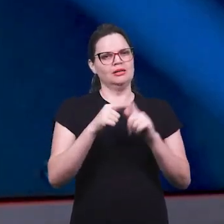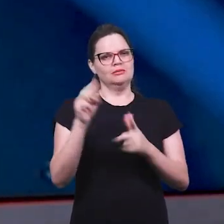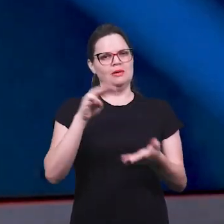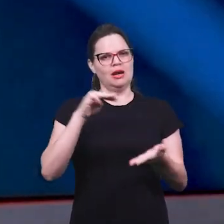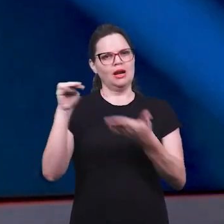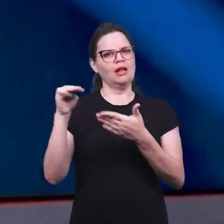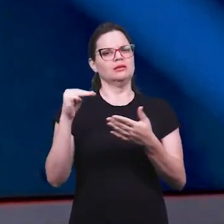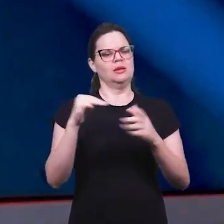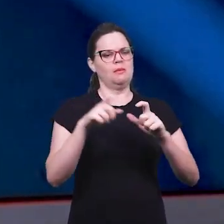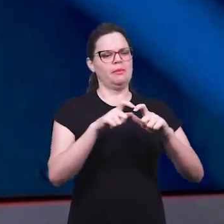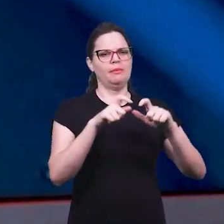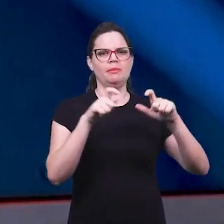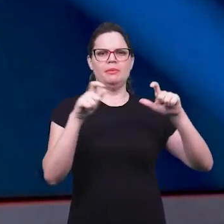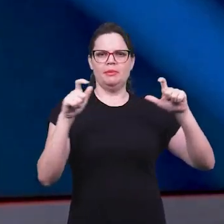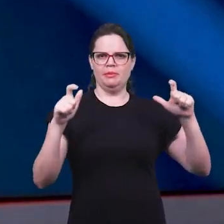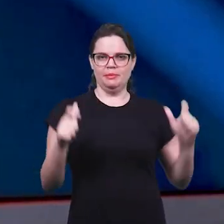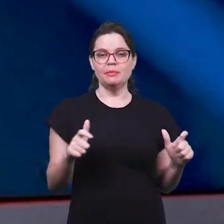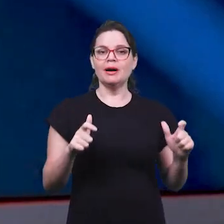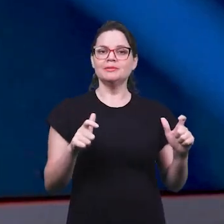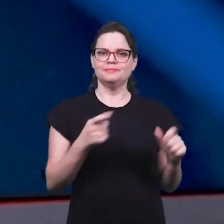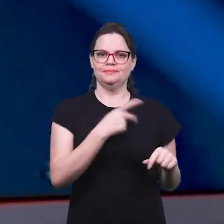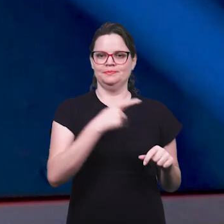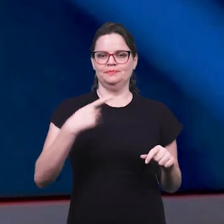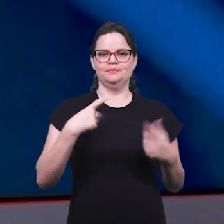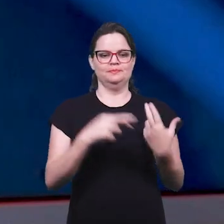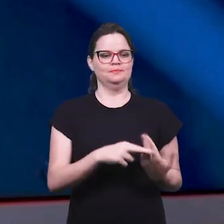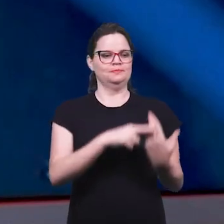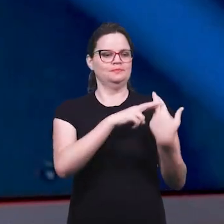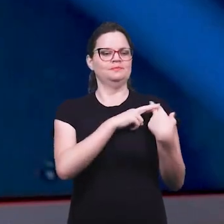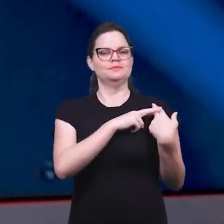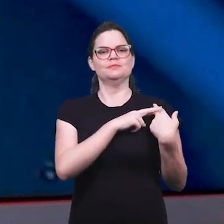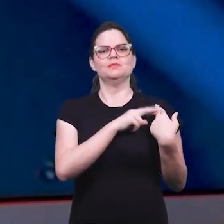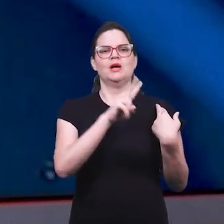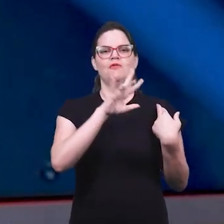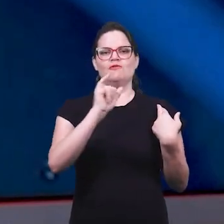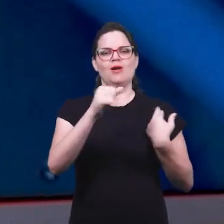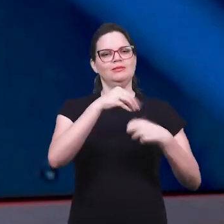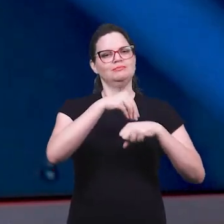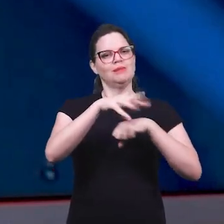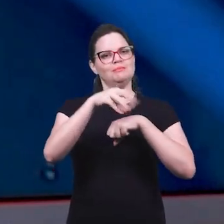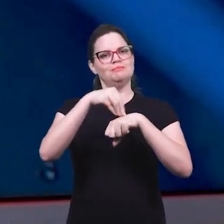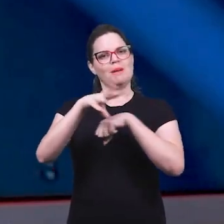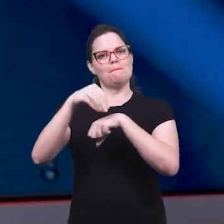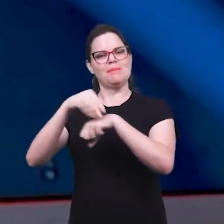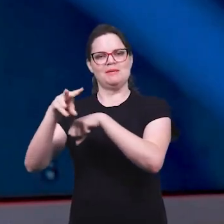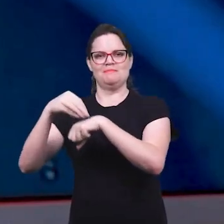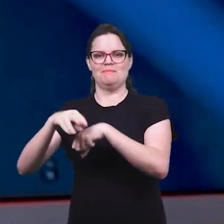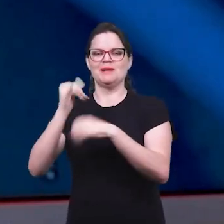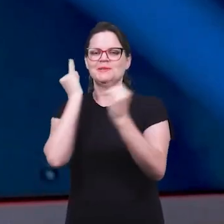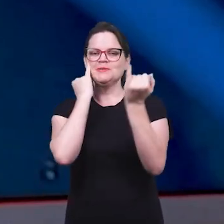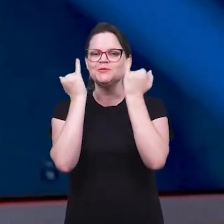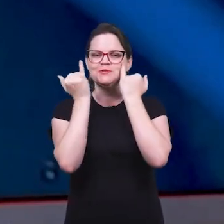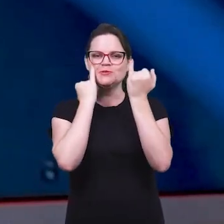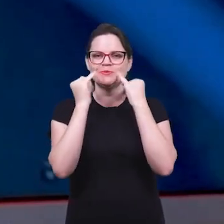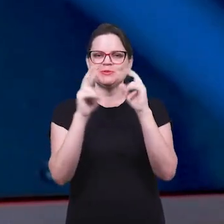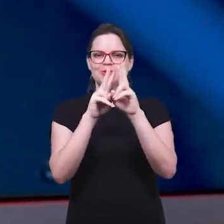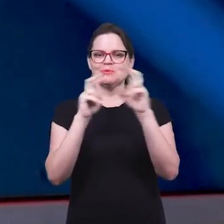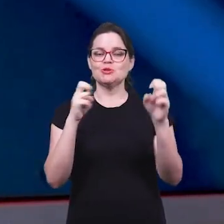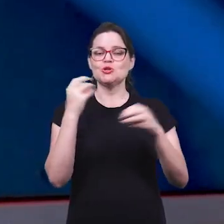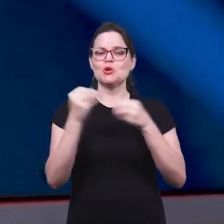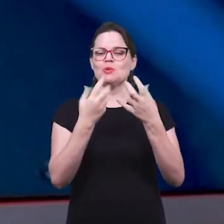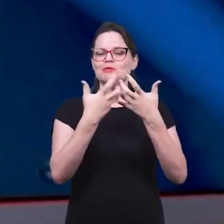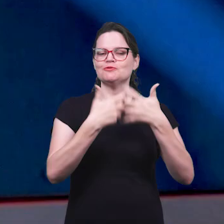muito e o pastor responsável por essa região vai trazer aqui as informações sobre a